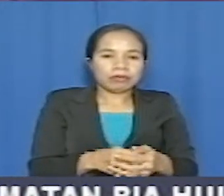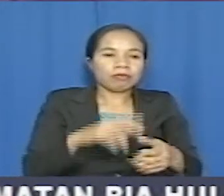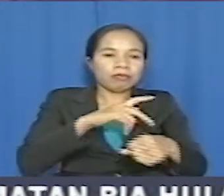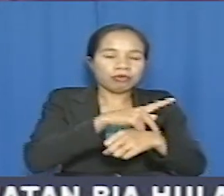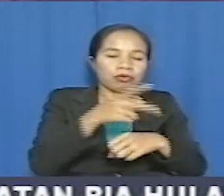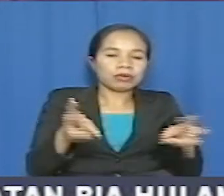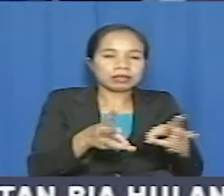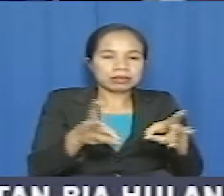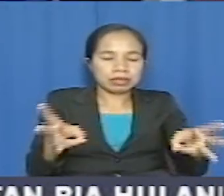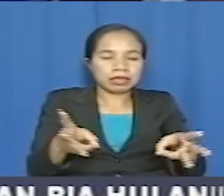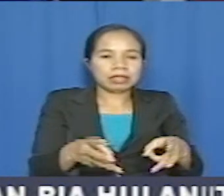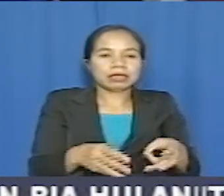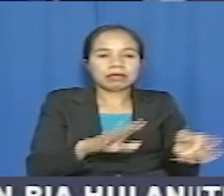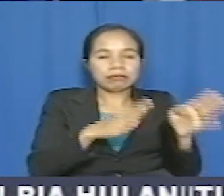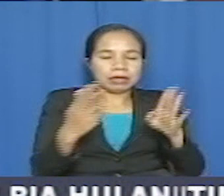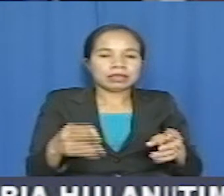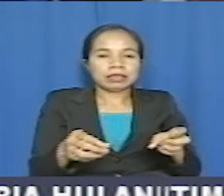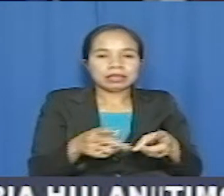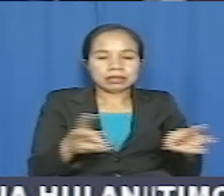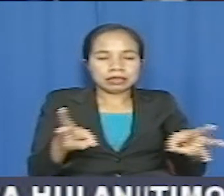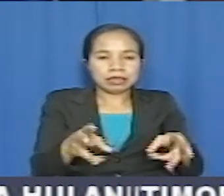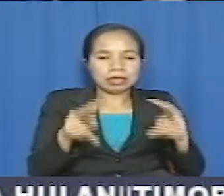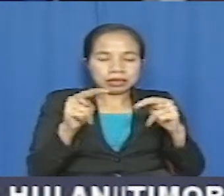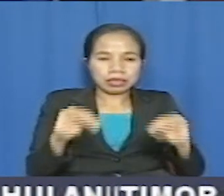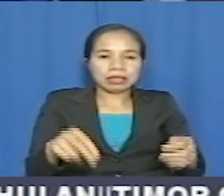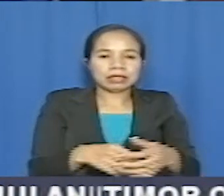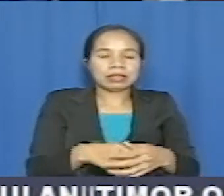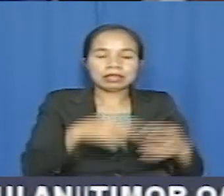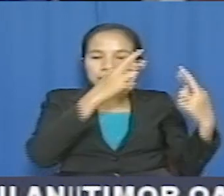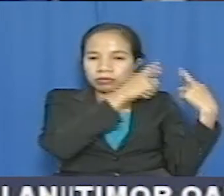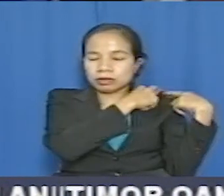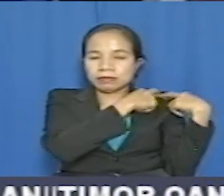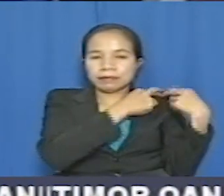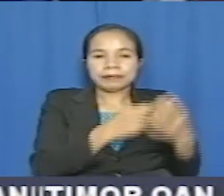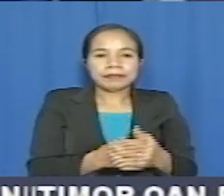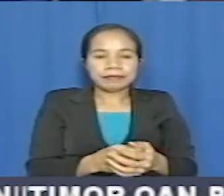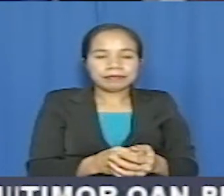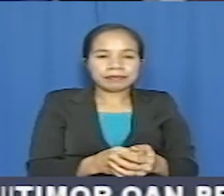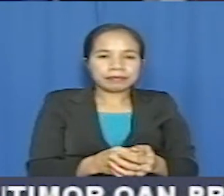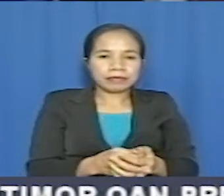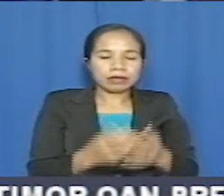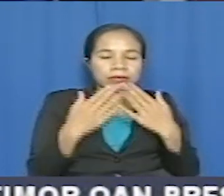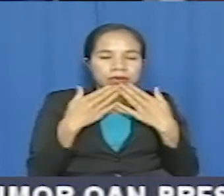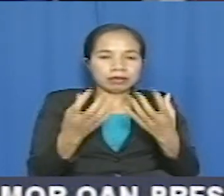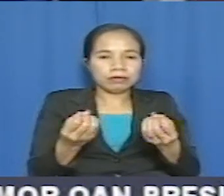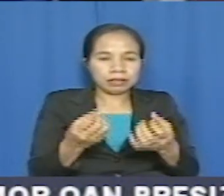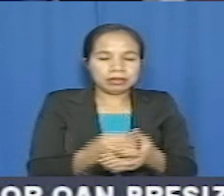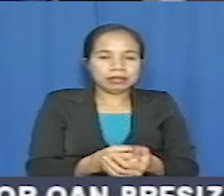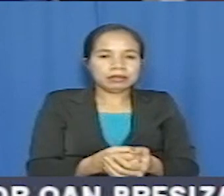então tem que contribuir obrigado para o ministro aí tu tempo muito com a rádio televisão Timor Leste bom